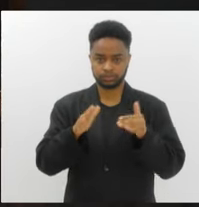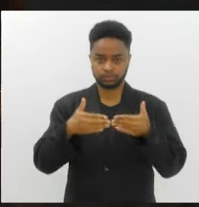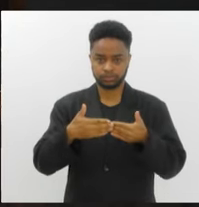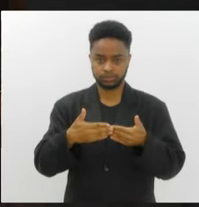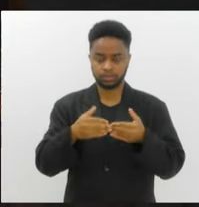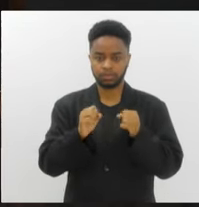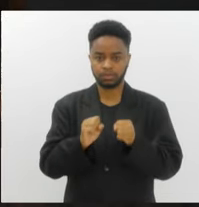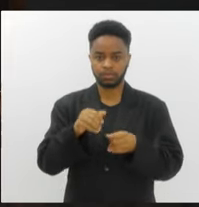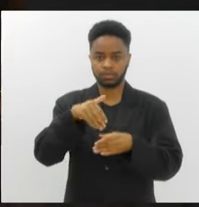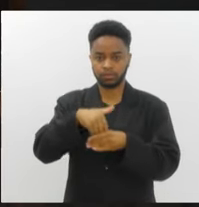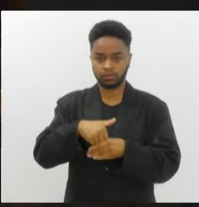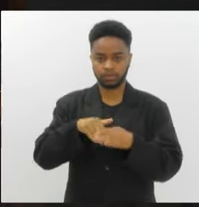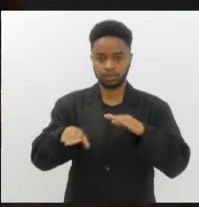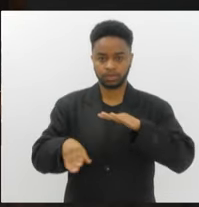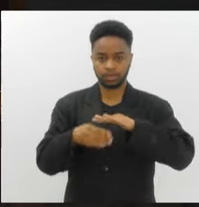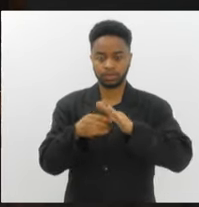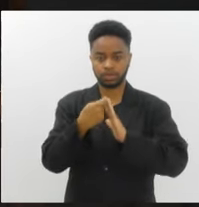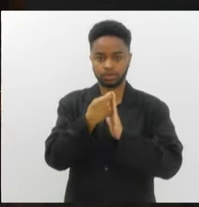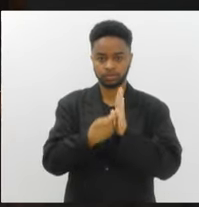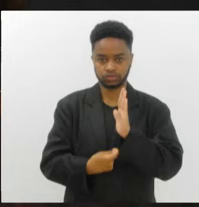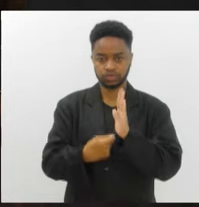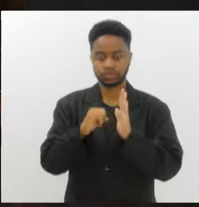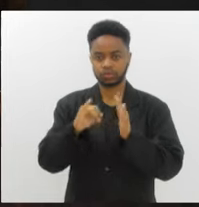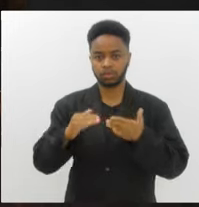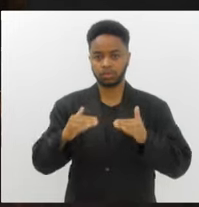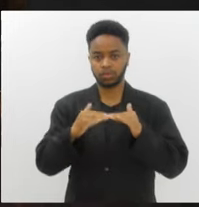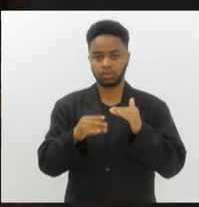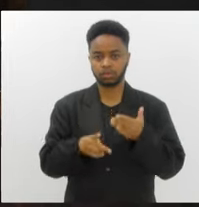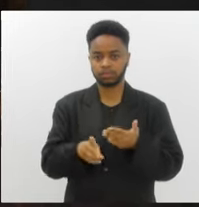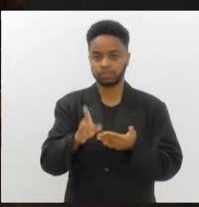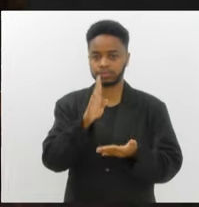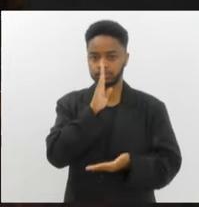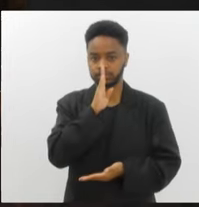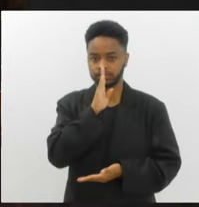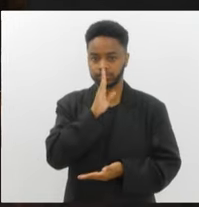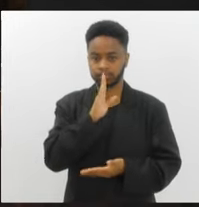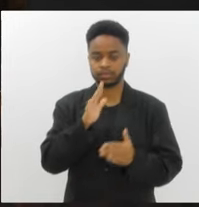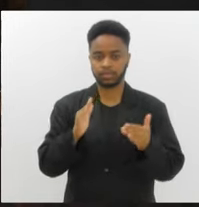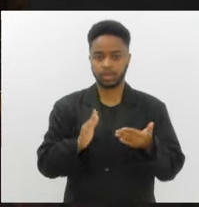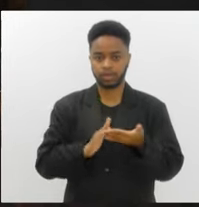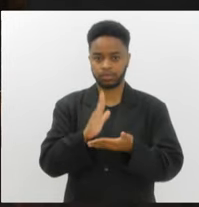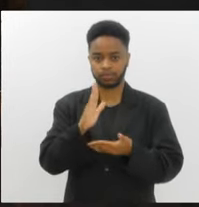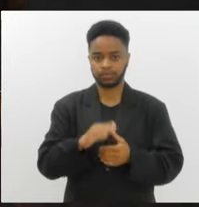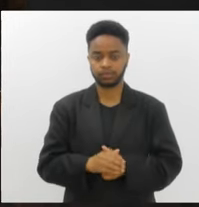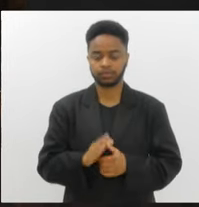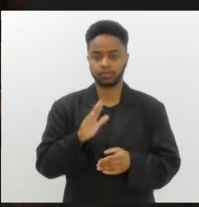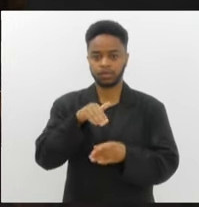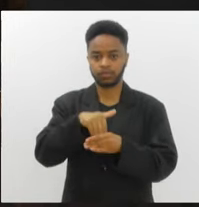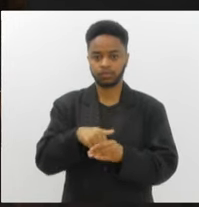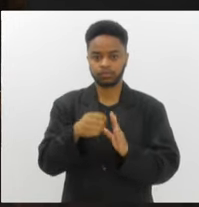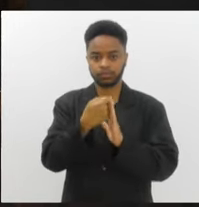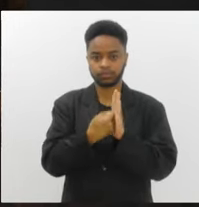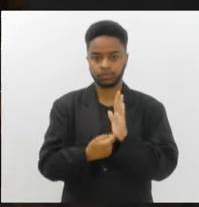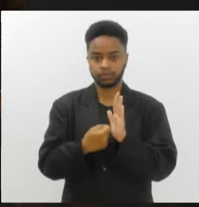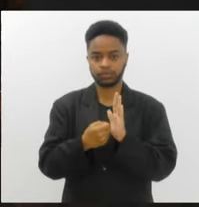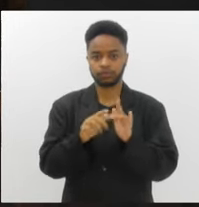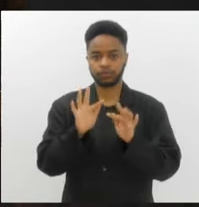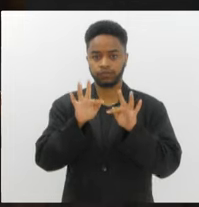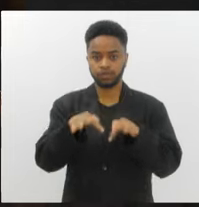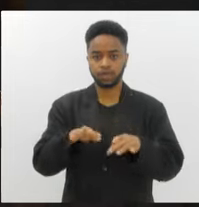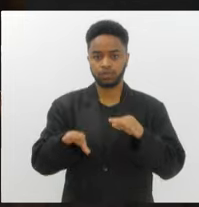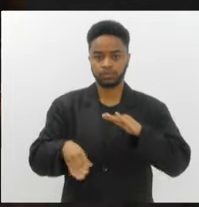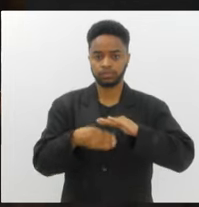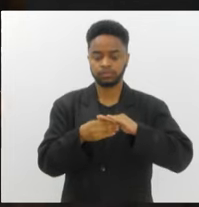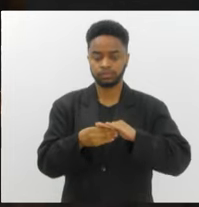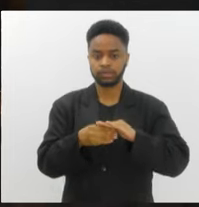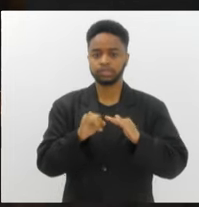discussão. Em votação, emenda de redação. Senhores que aprovam, permaneçam como estão. Aprovado. Em votação, redação do vencido, assim emendado.